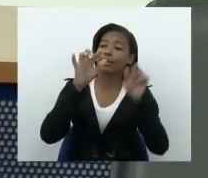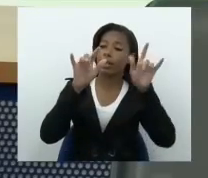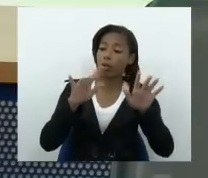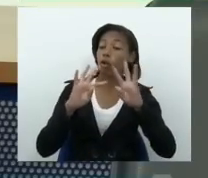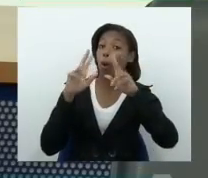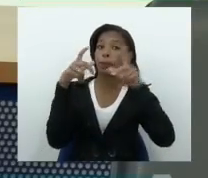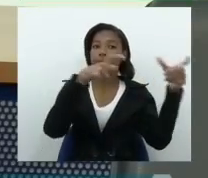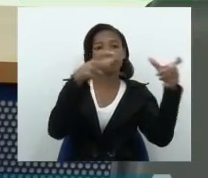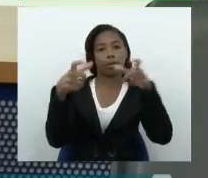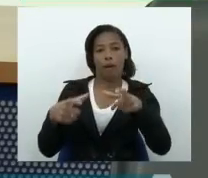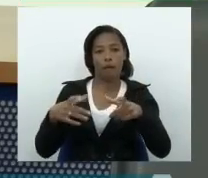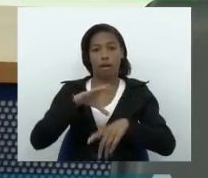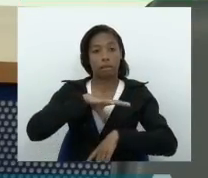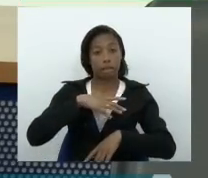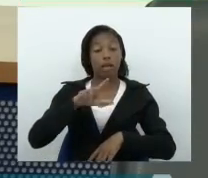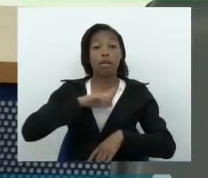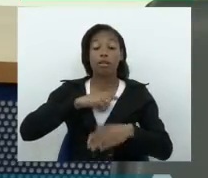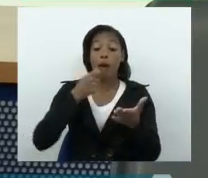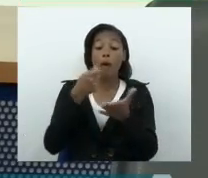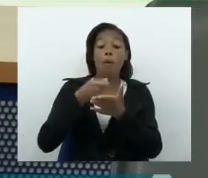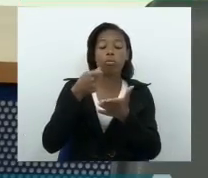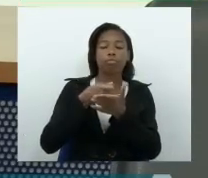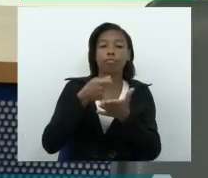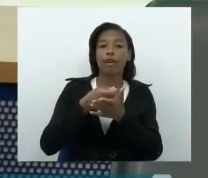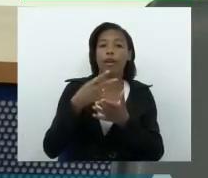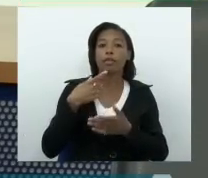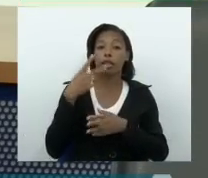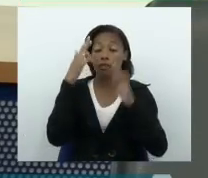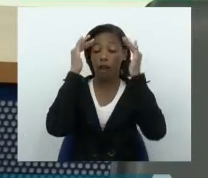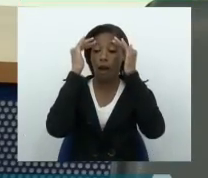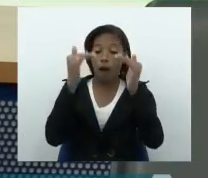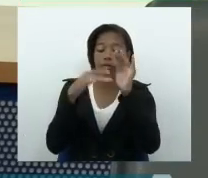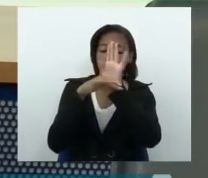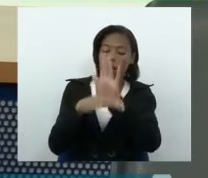toda cidade, tem como obrigação atender o ensino